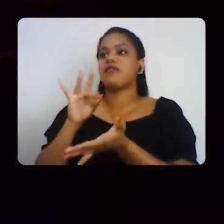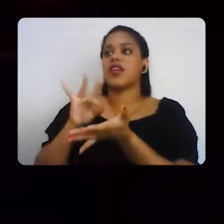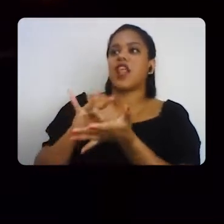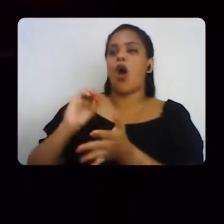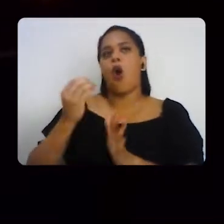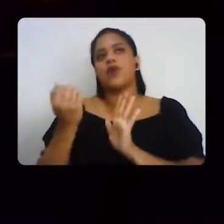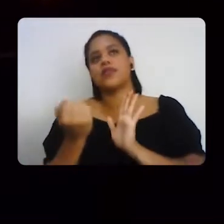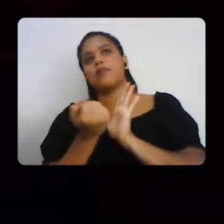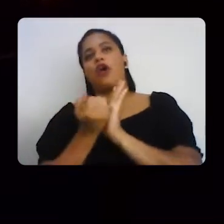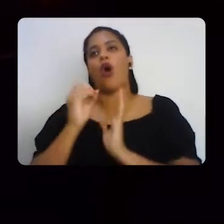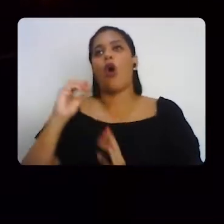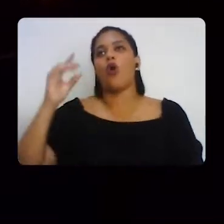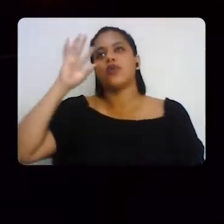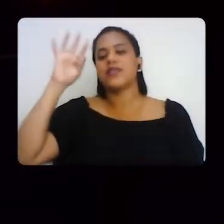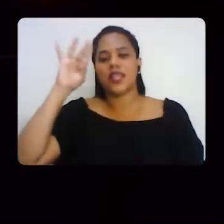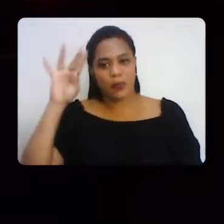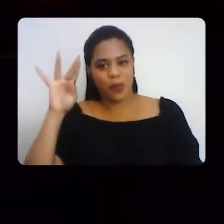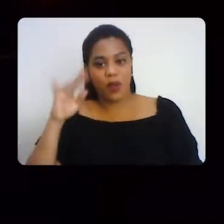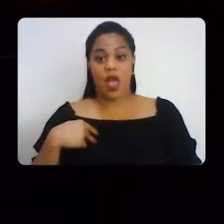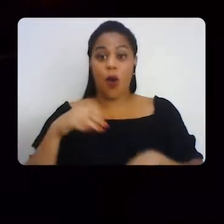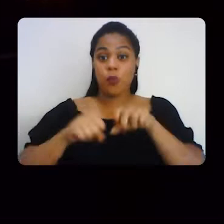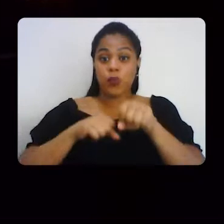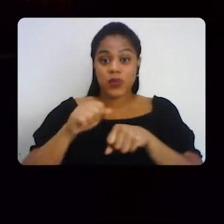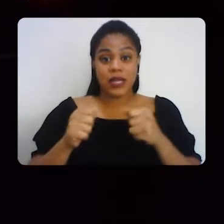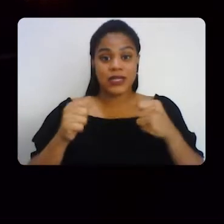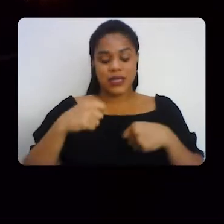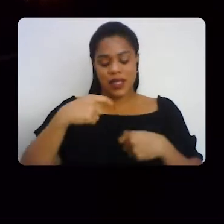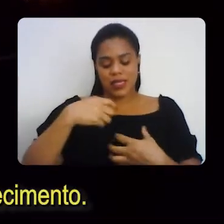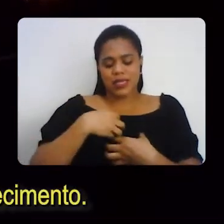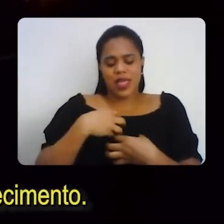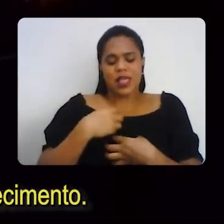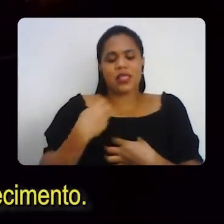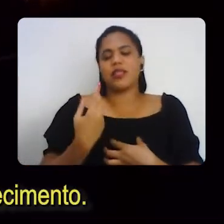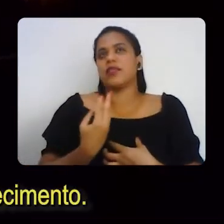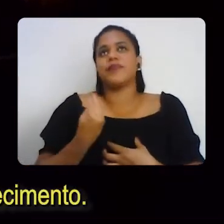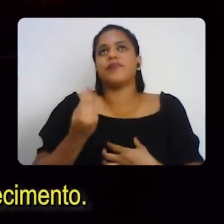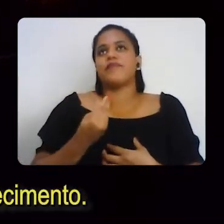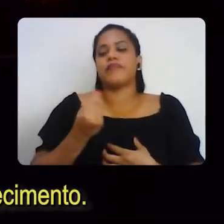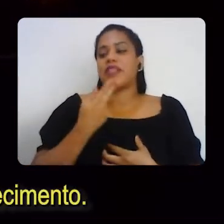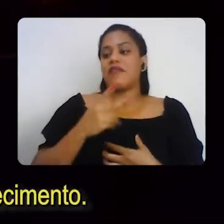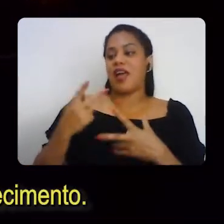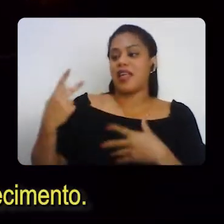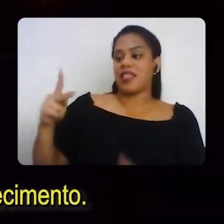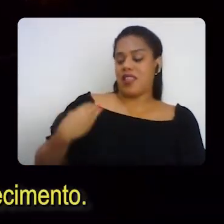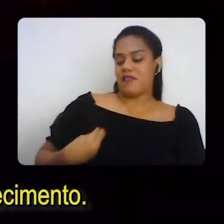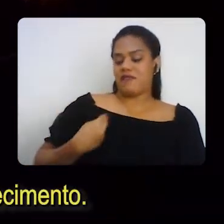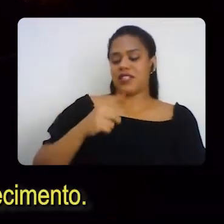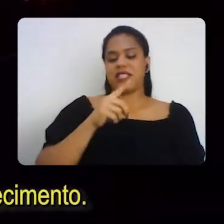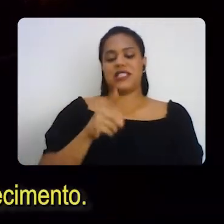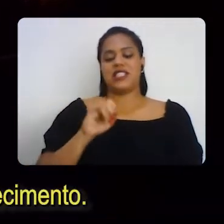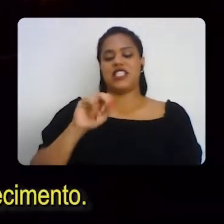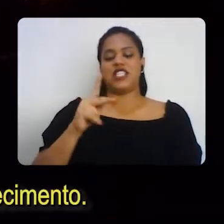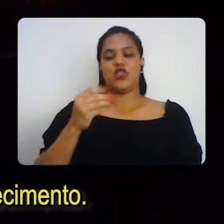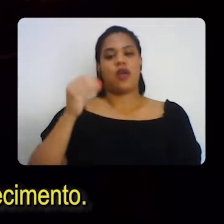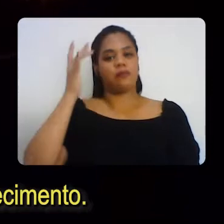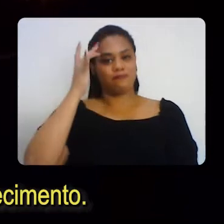pai real, simbólico, imaginário também, que na verdade é uma busca por si, né? Então a jornada de Zinho para mim sempre pareceu muito uma